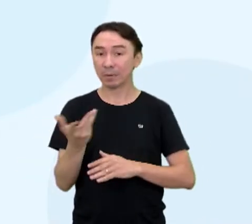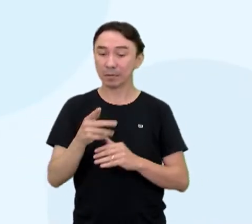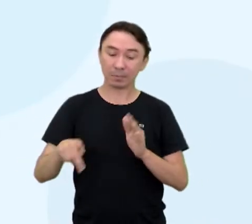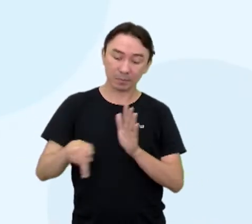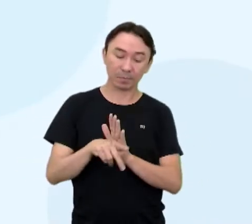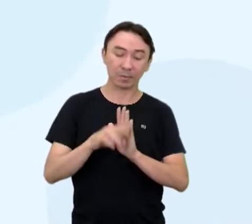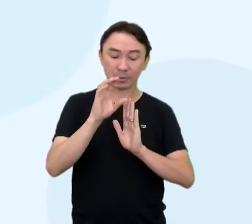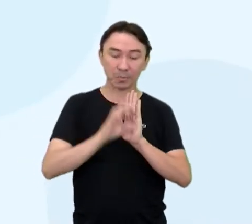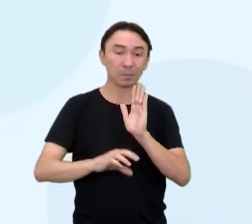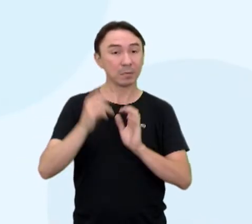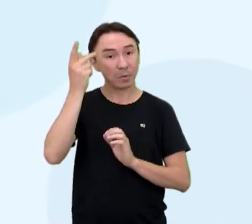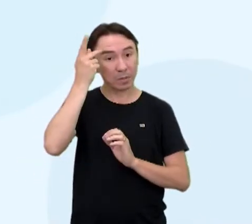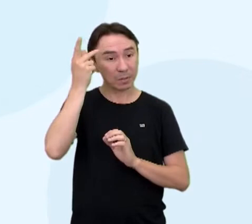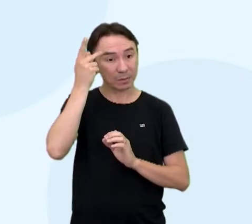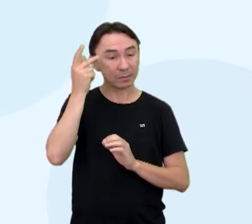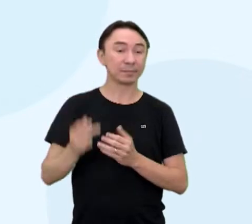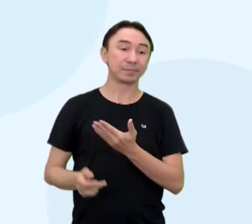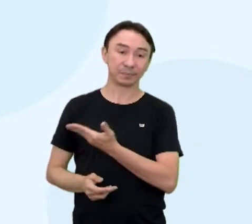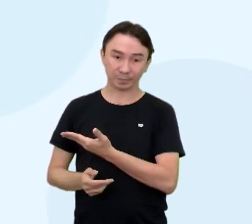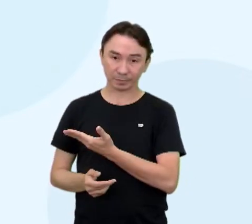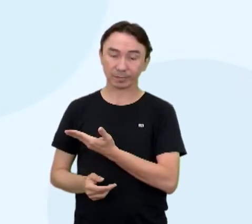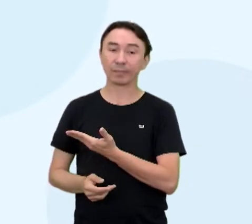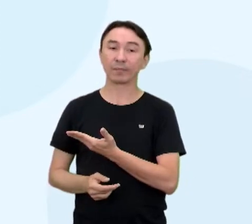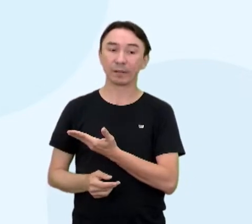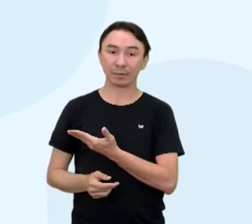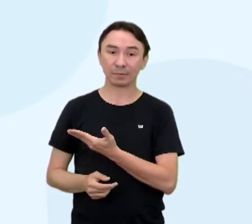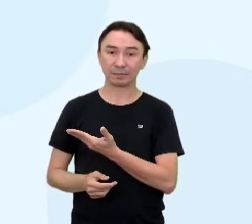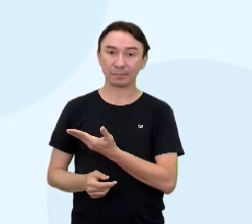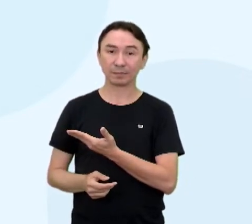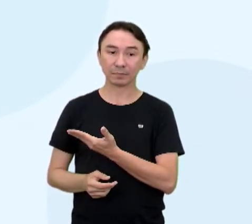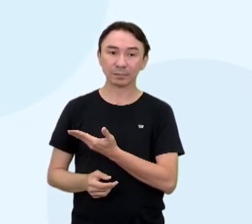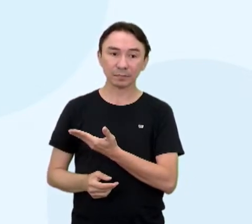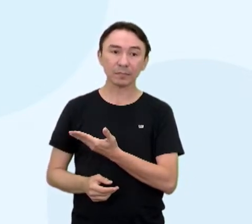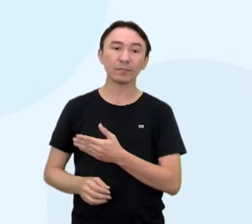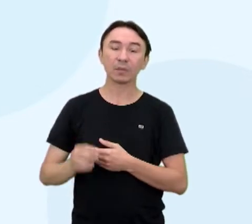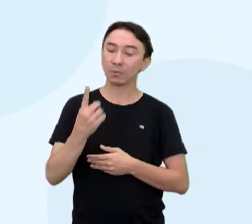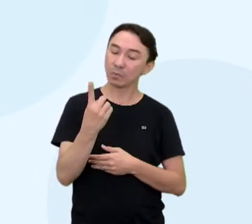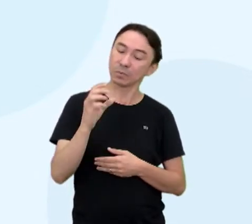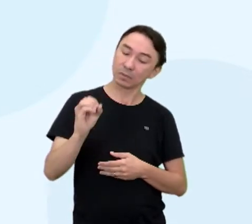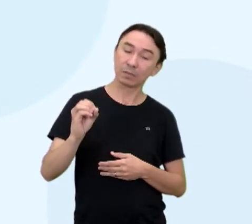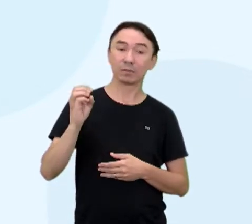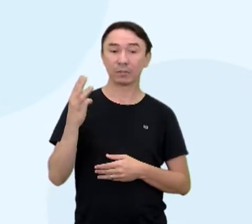ó, as habilidades também de ciências humanas sociais aplicadas 103,